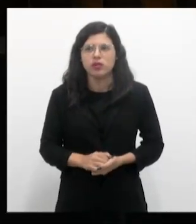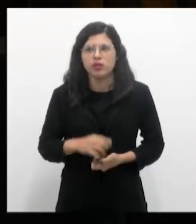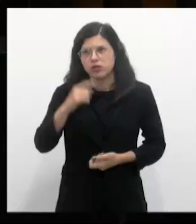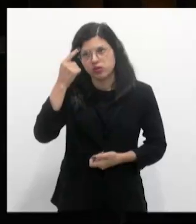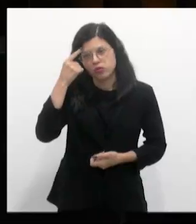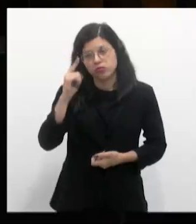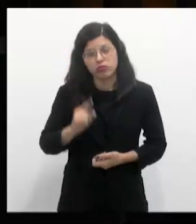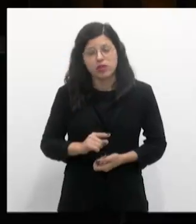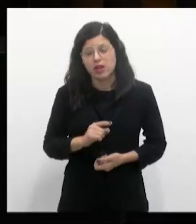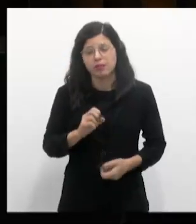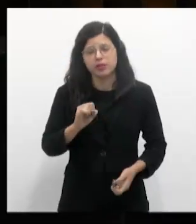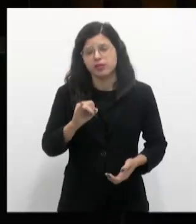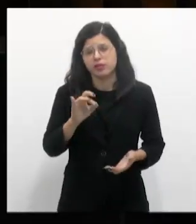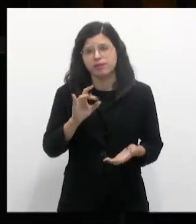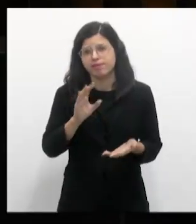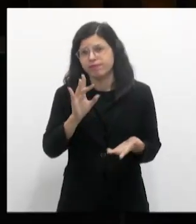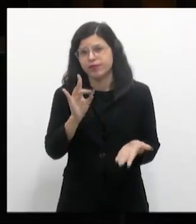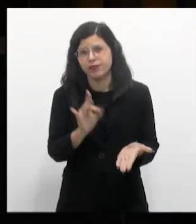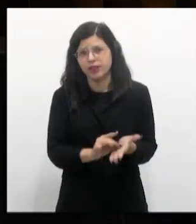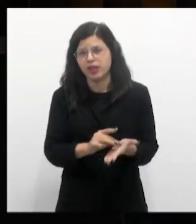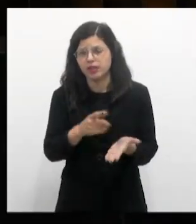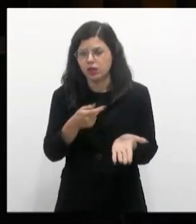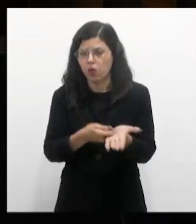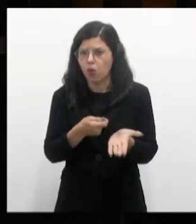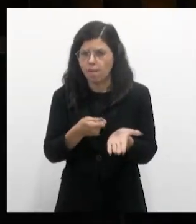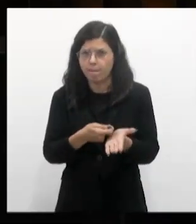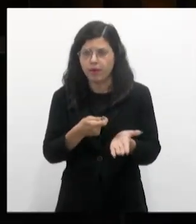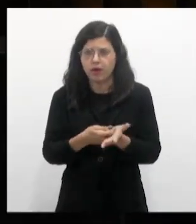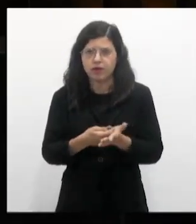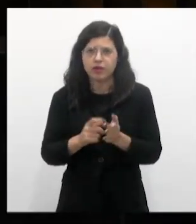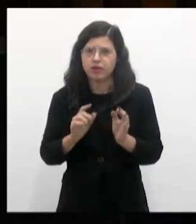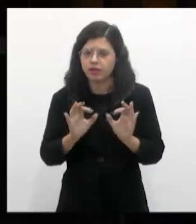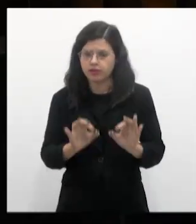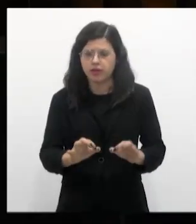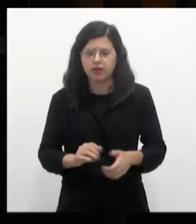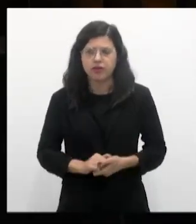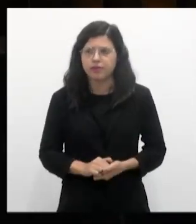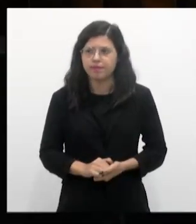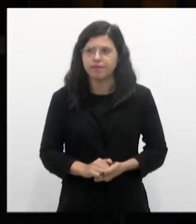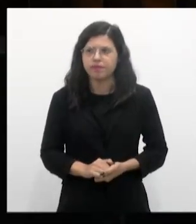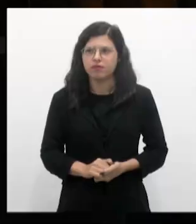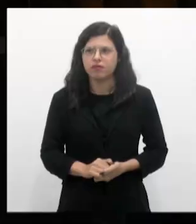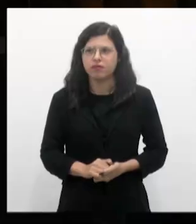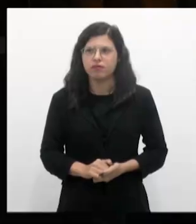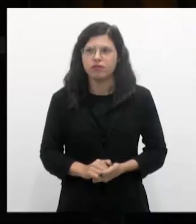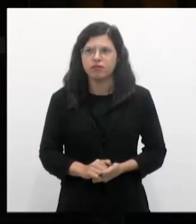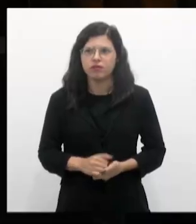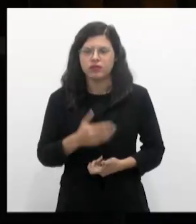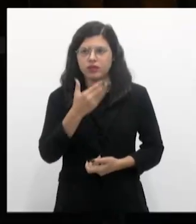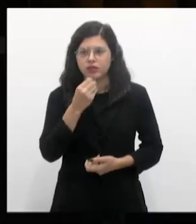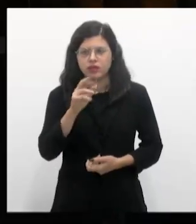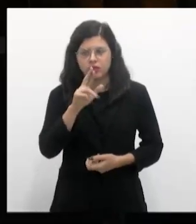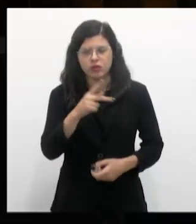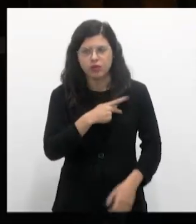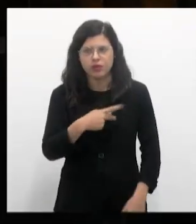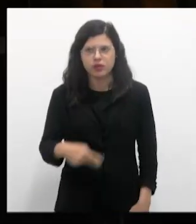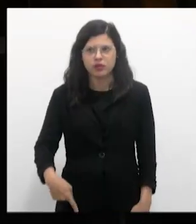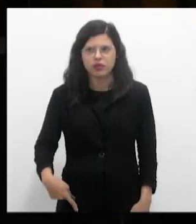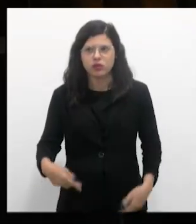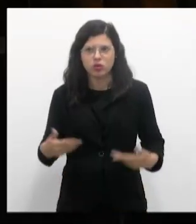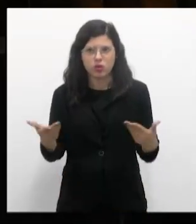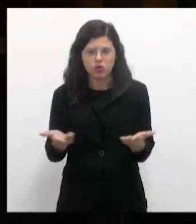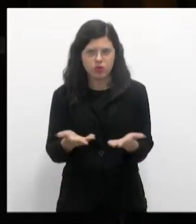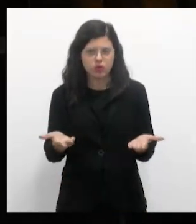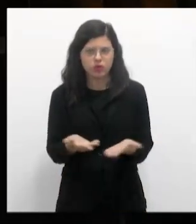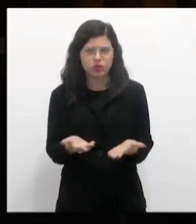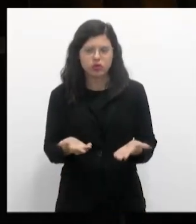de fato, né, se essa cobrança está sendo de forma correta. Senhor presidente,